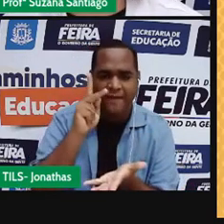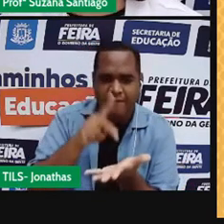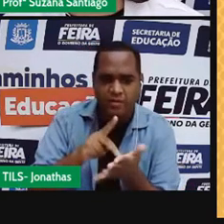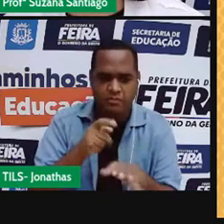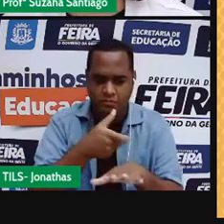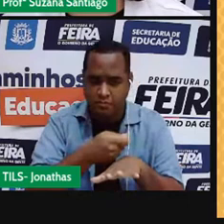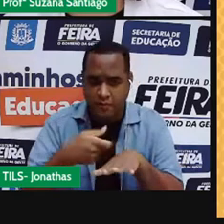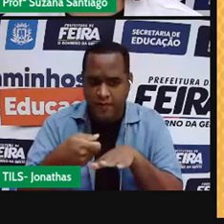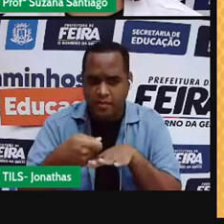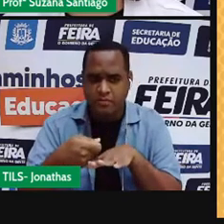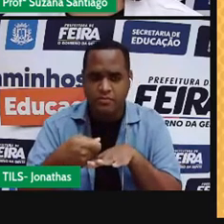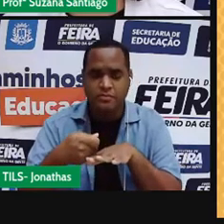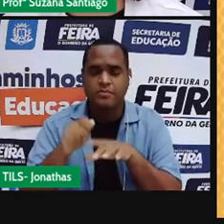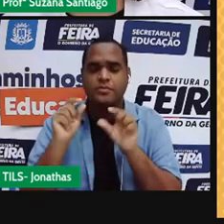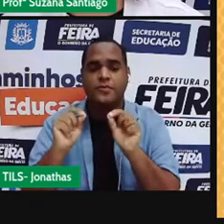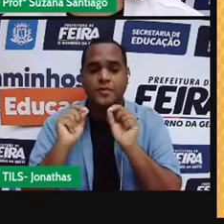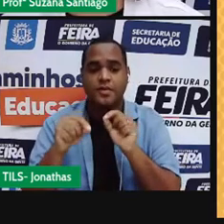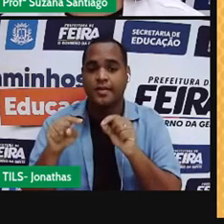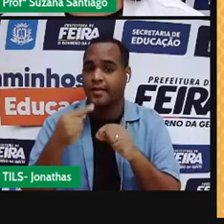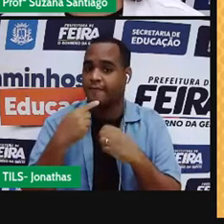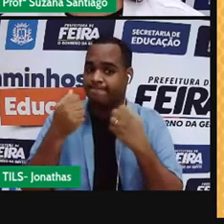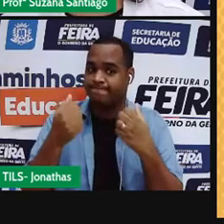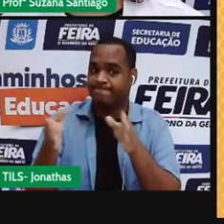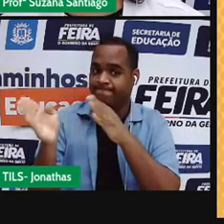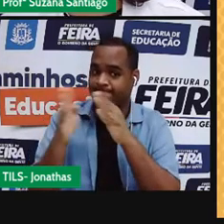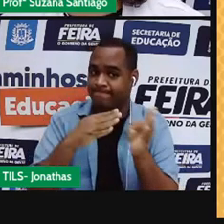fake? Pode passar aí, Thay, porque